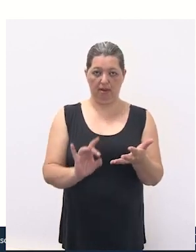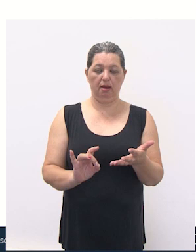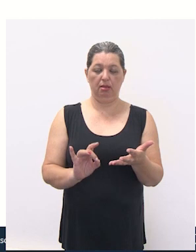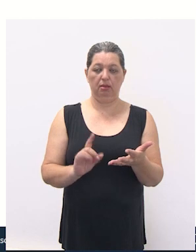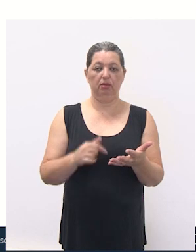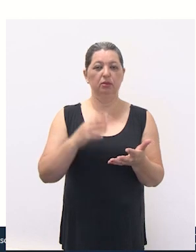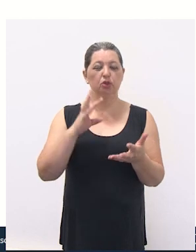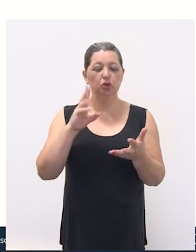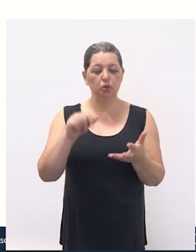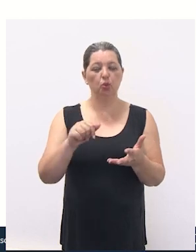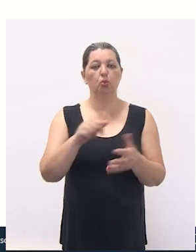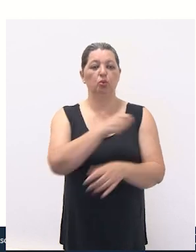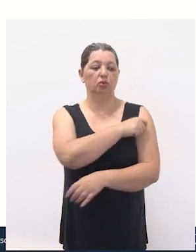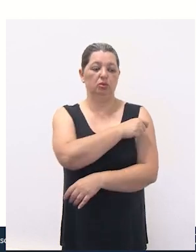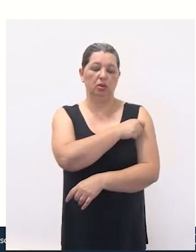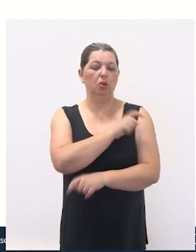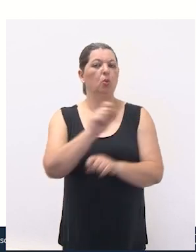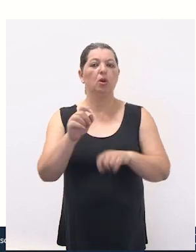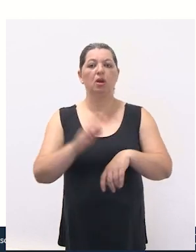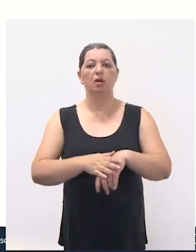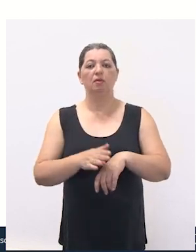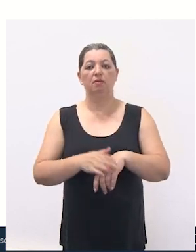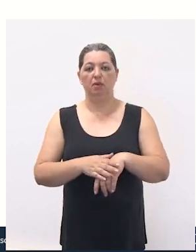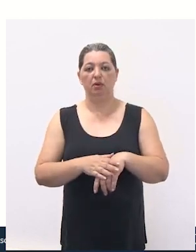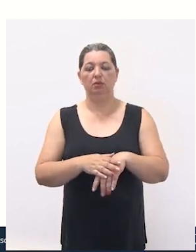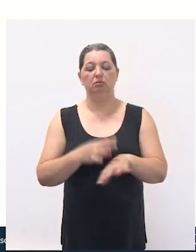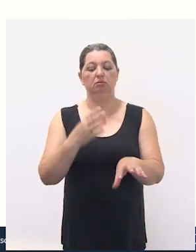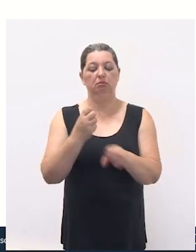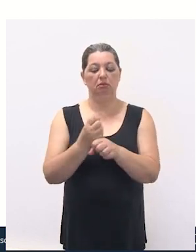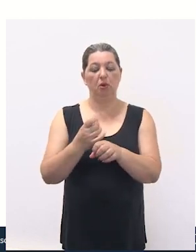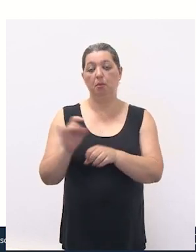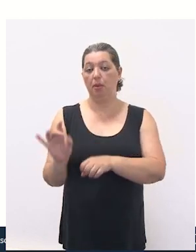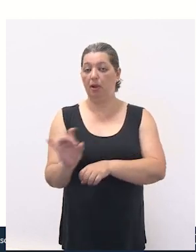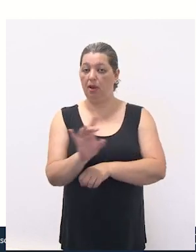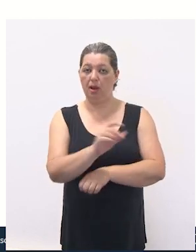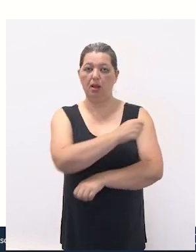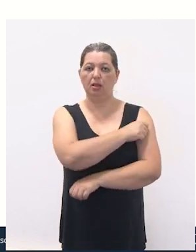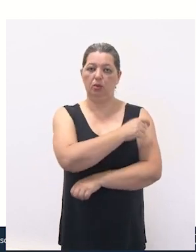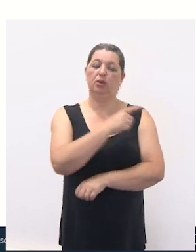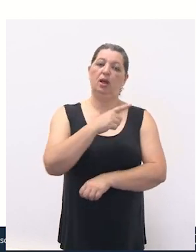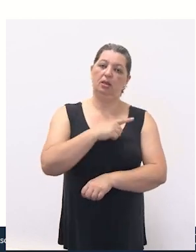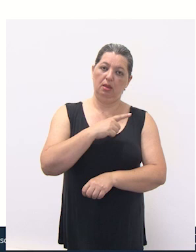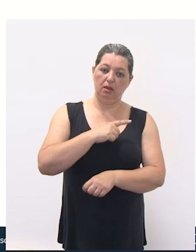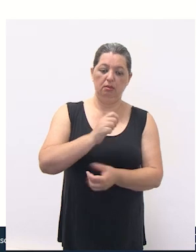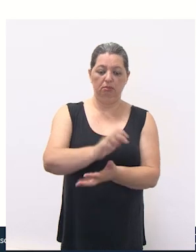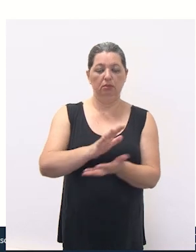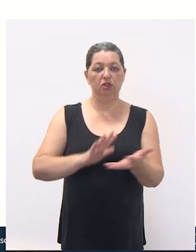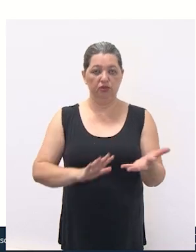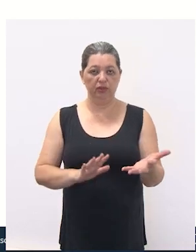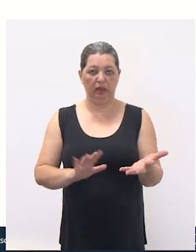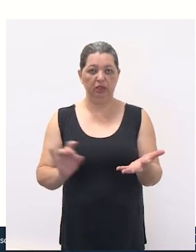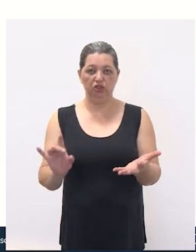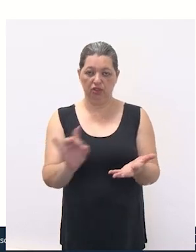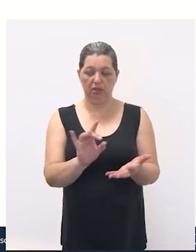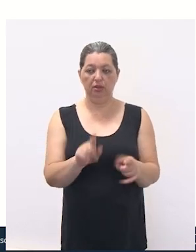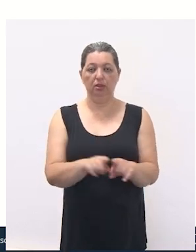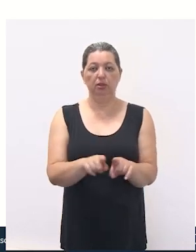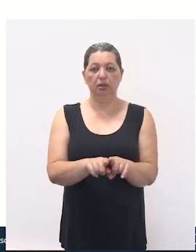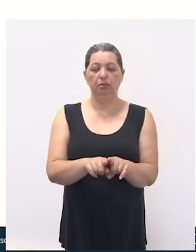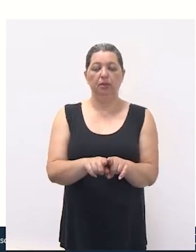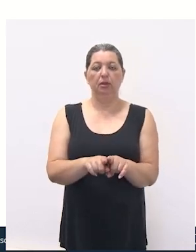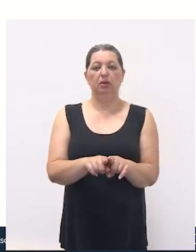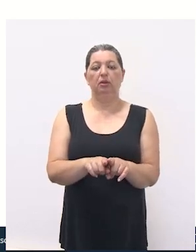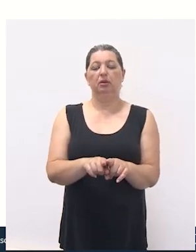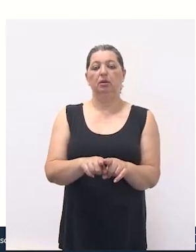os alunos e que nota cada aluno, né? Tem em cada atividade. Inclusive os alunos que não fizeram ficam